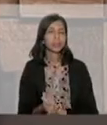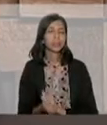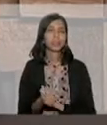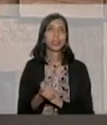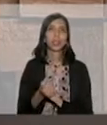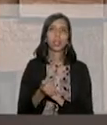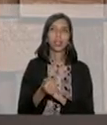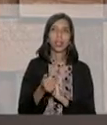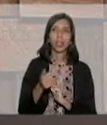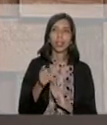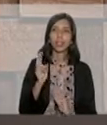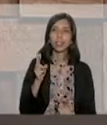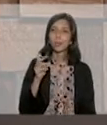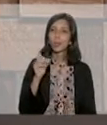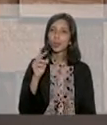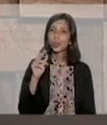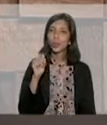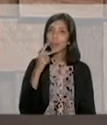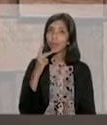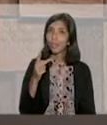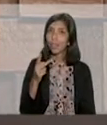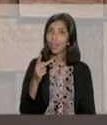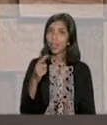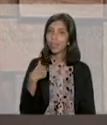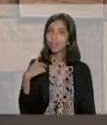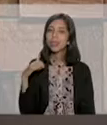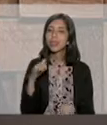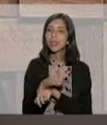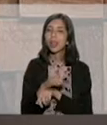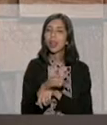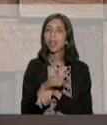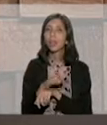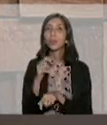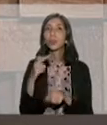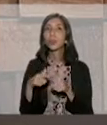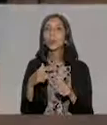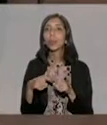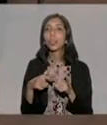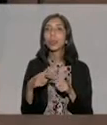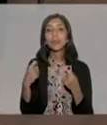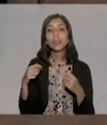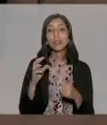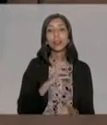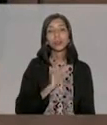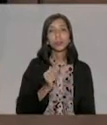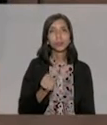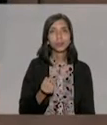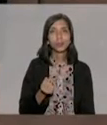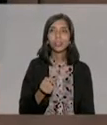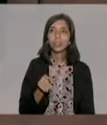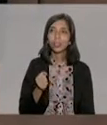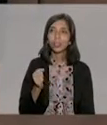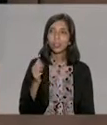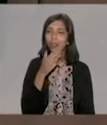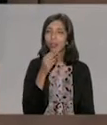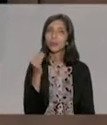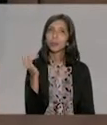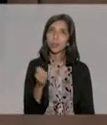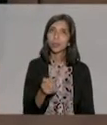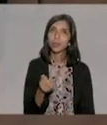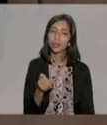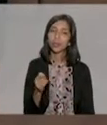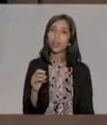adaptar. A Duca fala uma coisa, que é trair por amor. Né? que foi o Walter George Dush que falou para